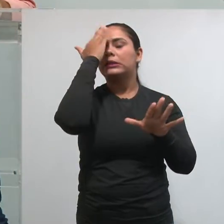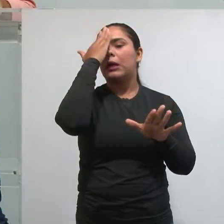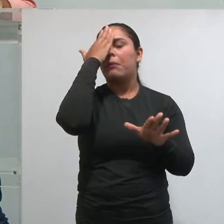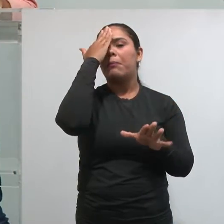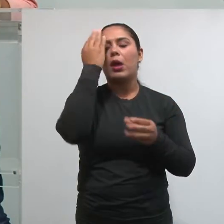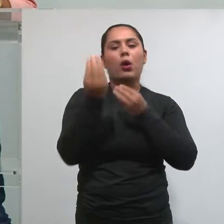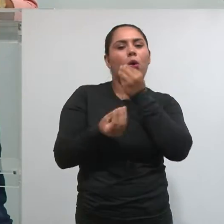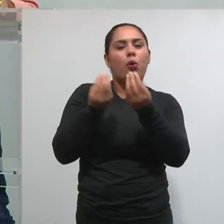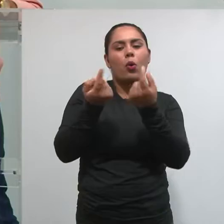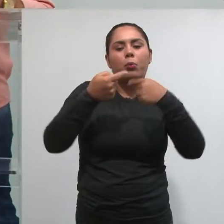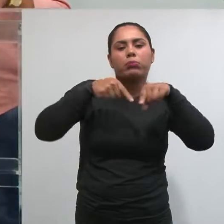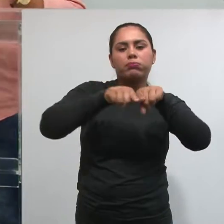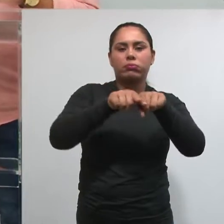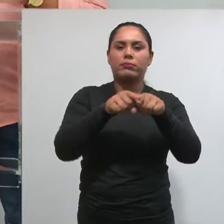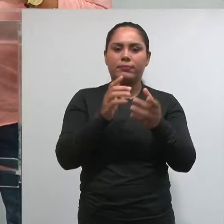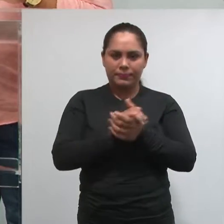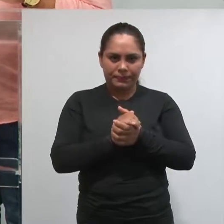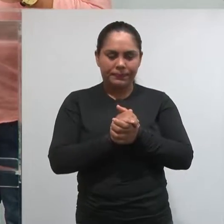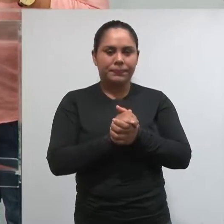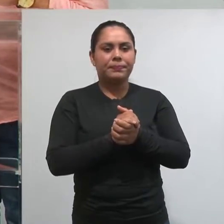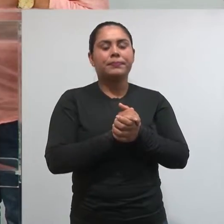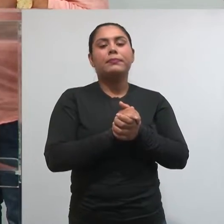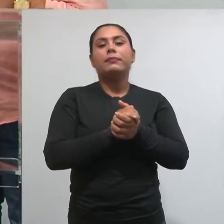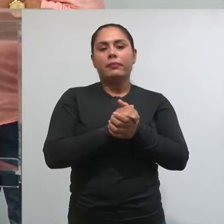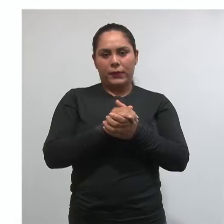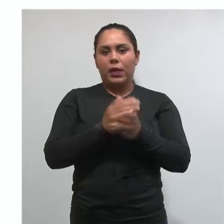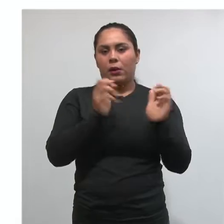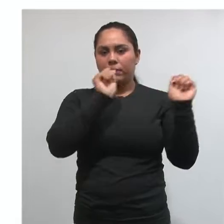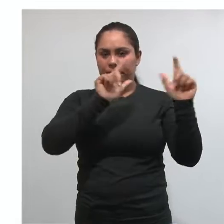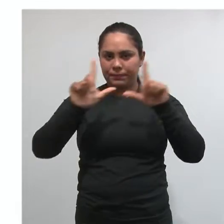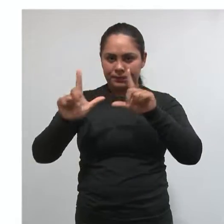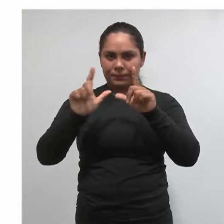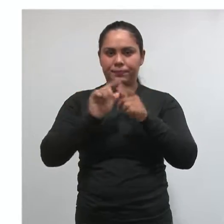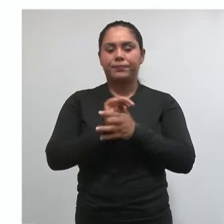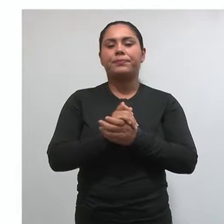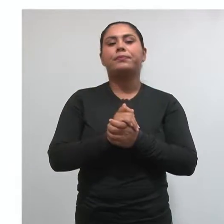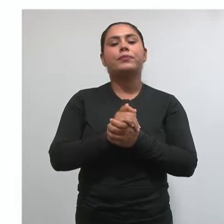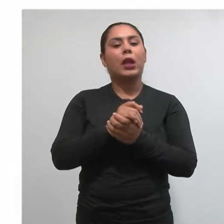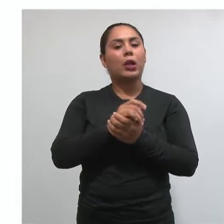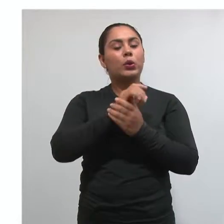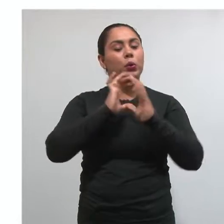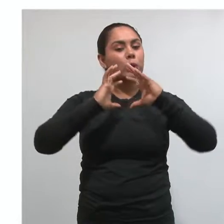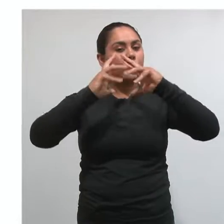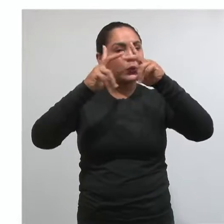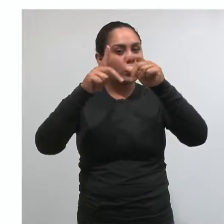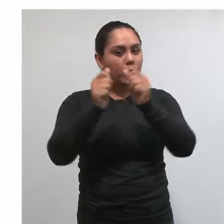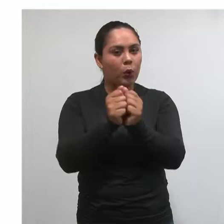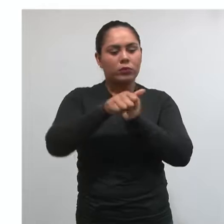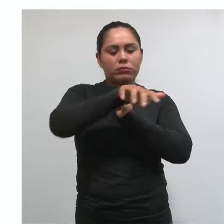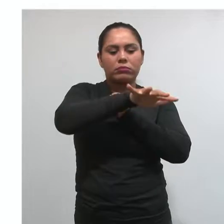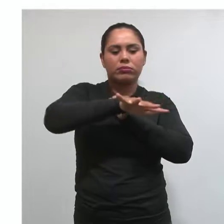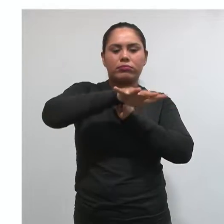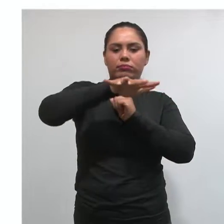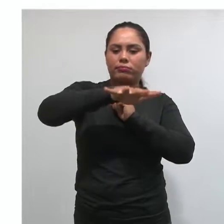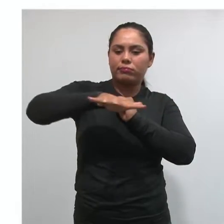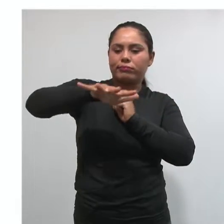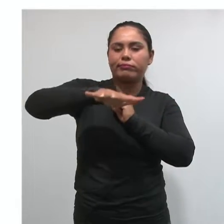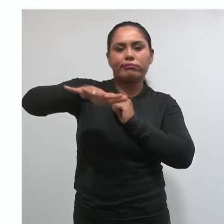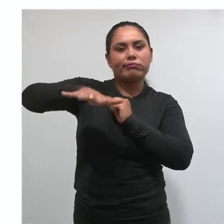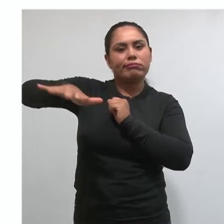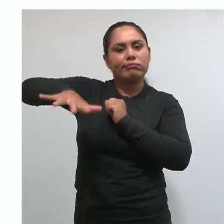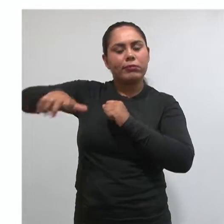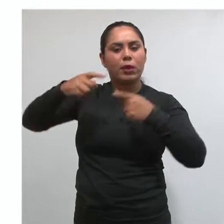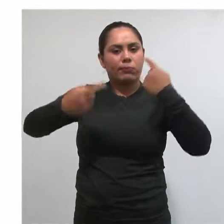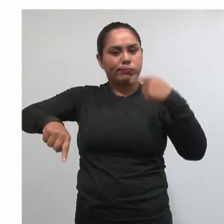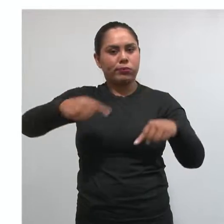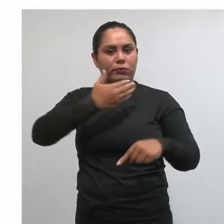direcionamento das políticas nesse sentido. Avançando, então, todo o campo das políticas públicas ele está envolto dentro dos